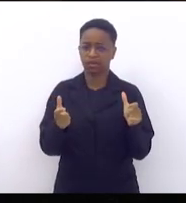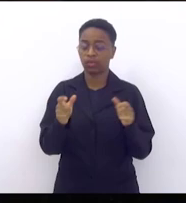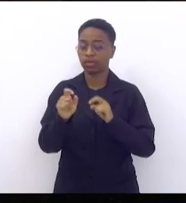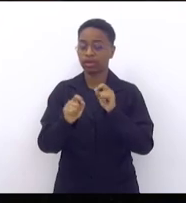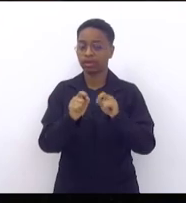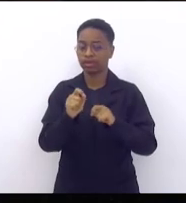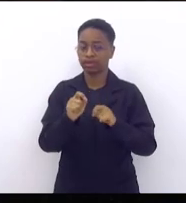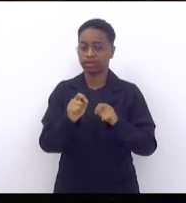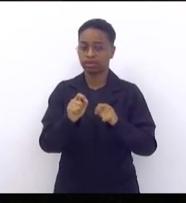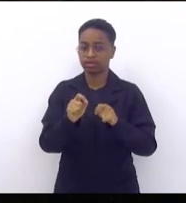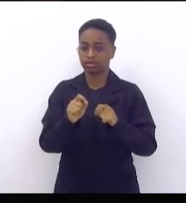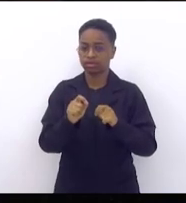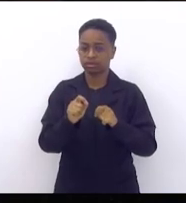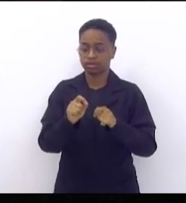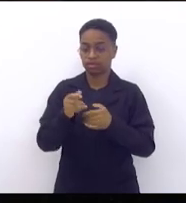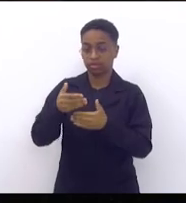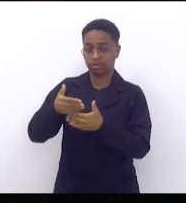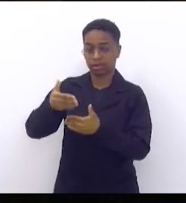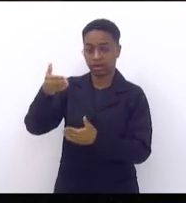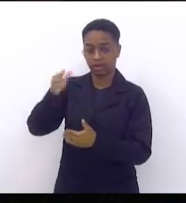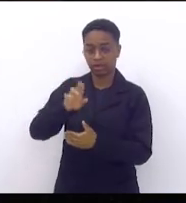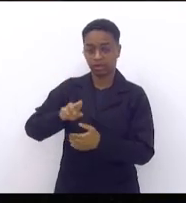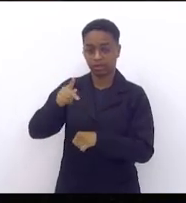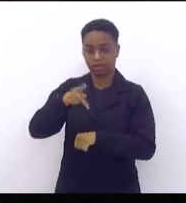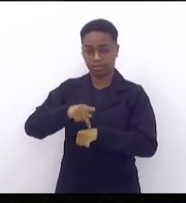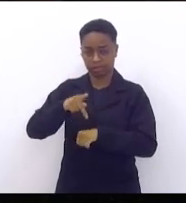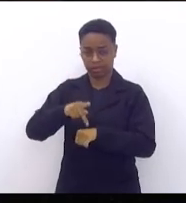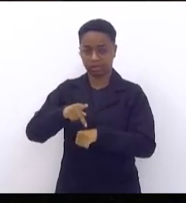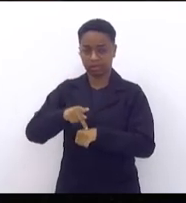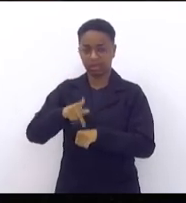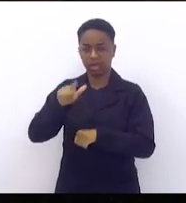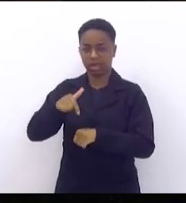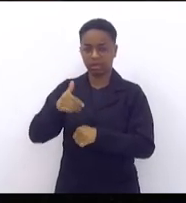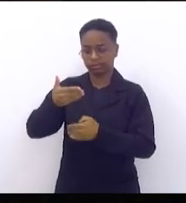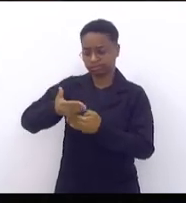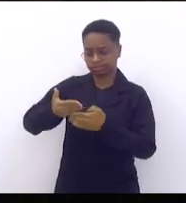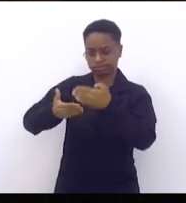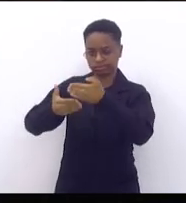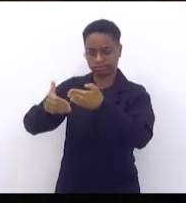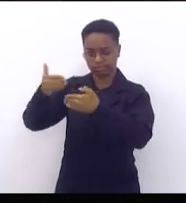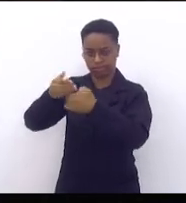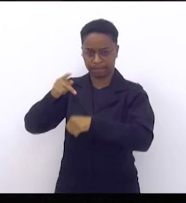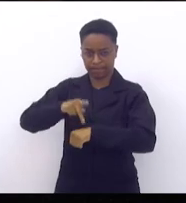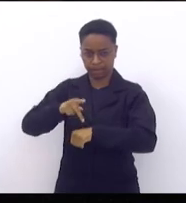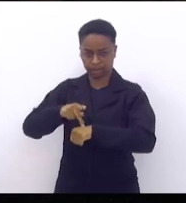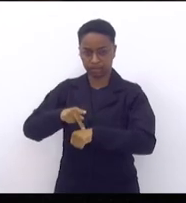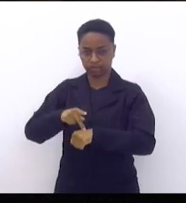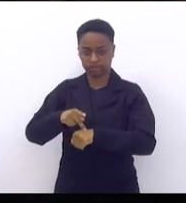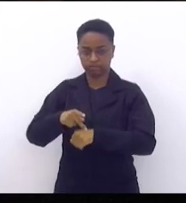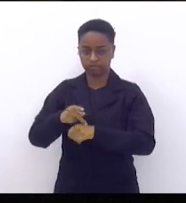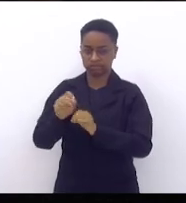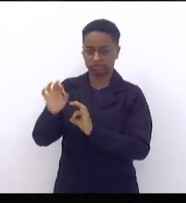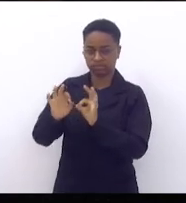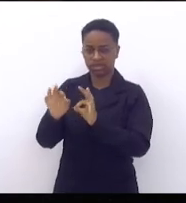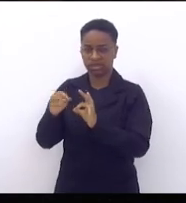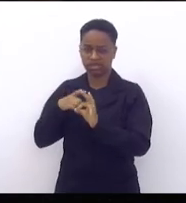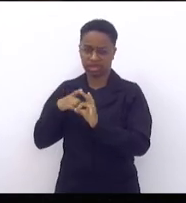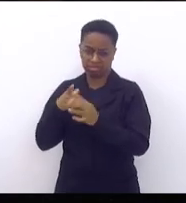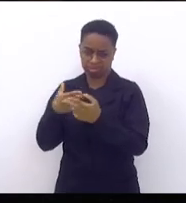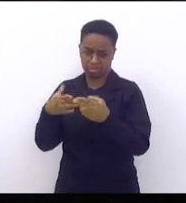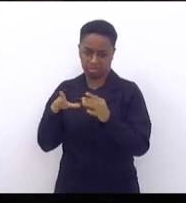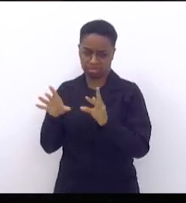pedra, paredes de pedra arrumada. Isto é, uma pedra em cima da outra, solidificada por algum